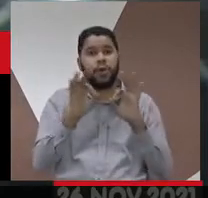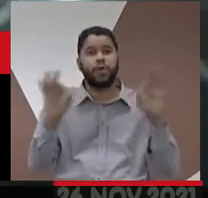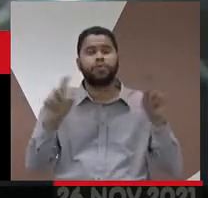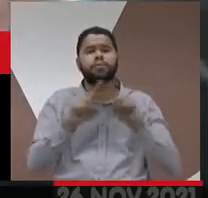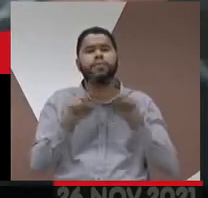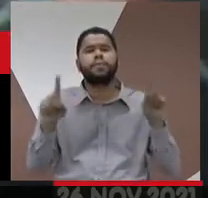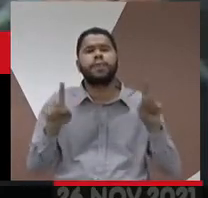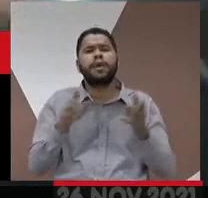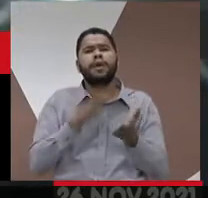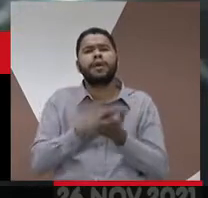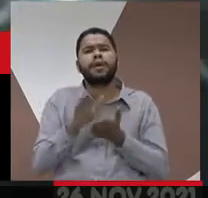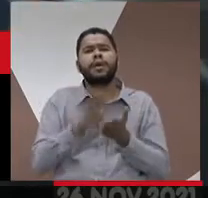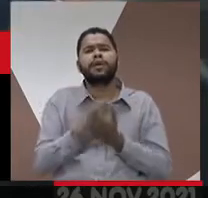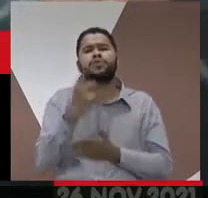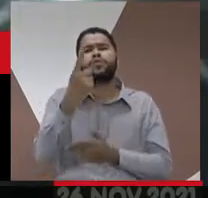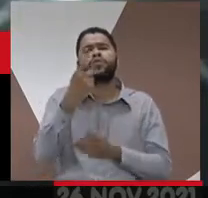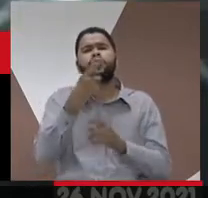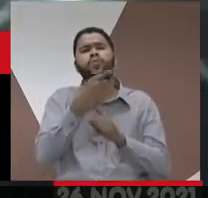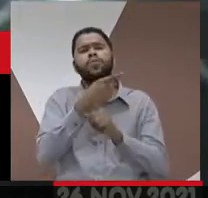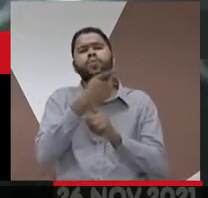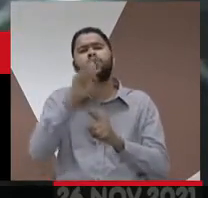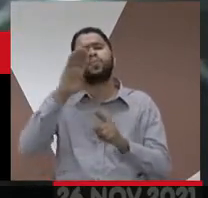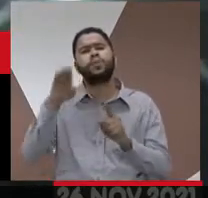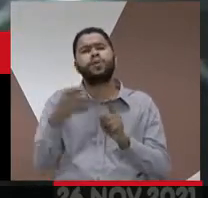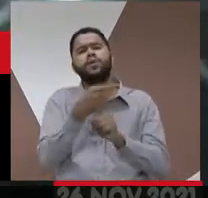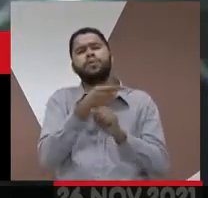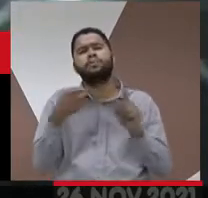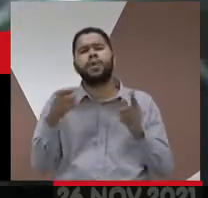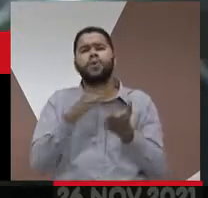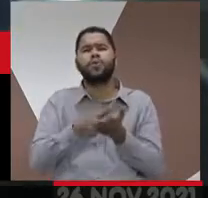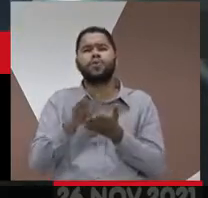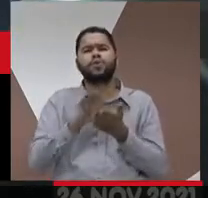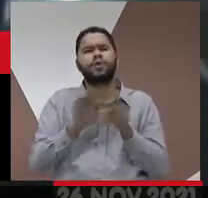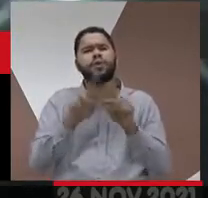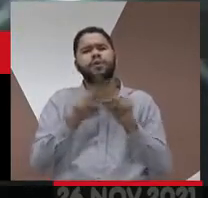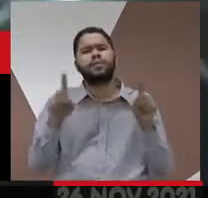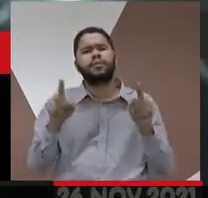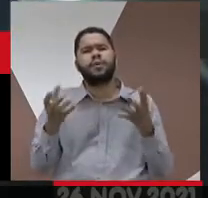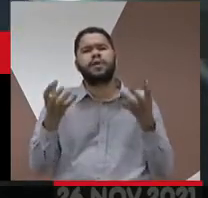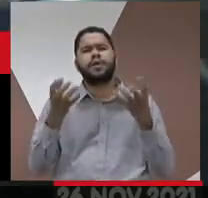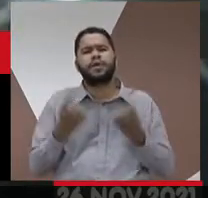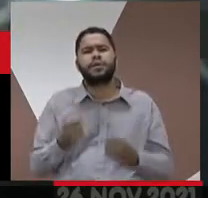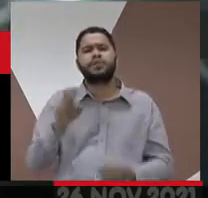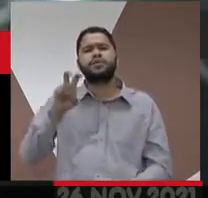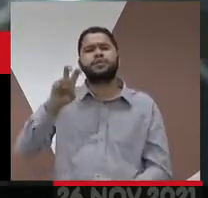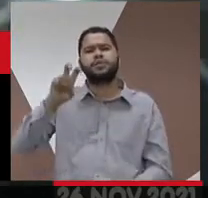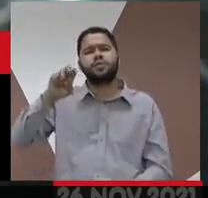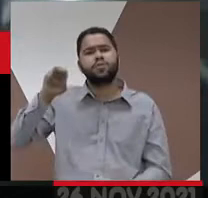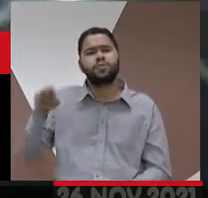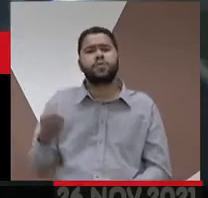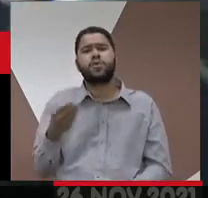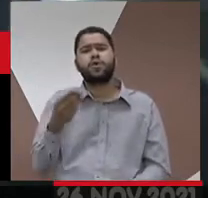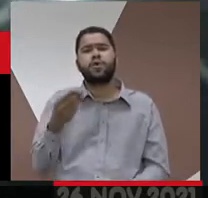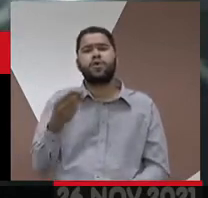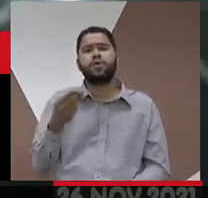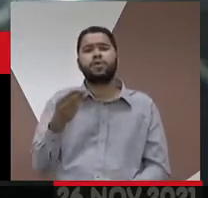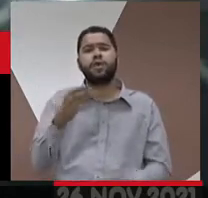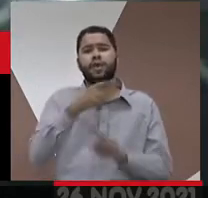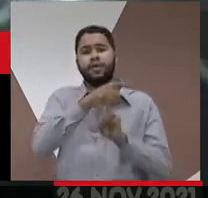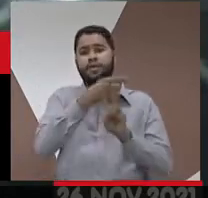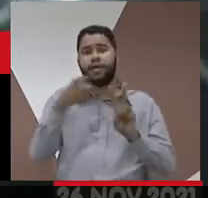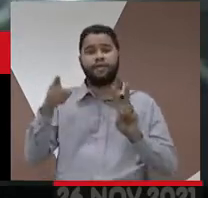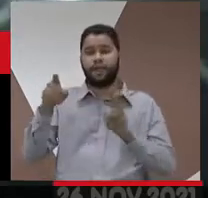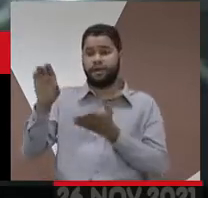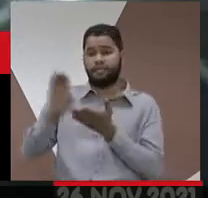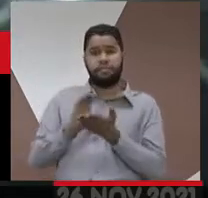como que você gasta 1,5 bi com um projeto que vai te trazer custeio, sendo que nós recebíamos 5 milhões da Vale, paramos de receber os 5